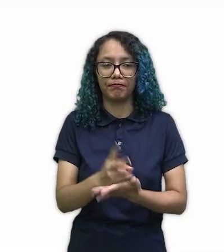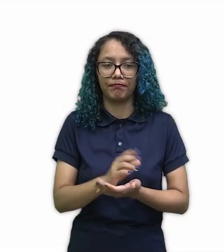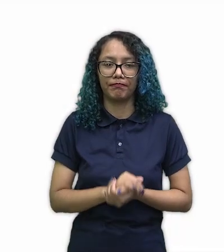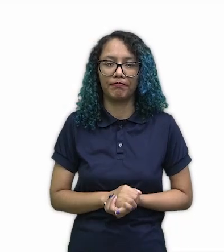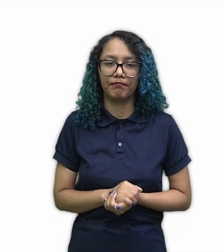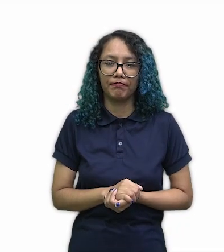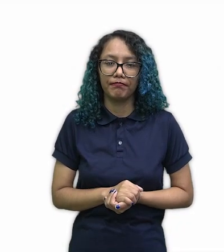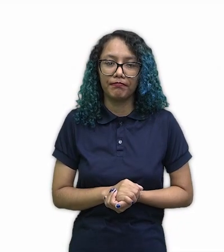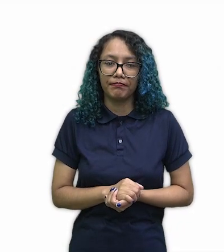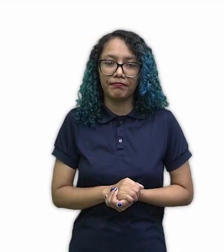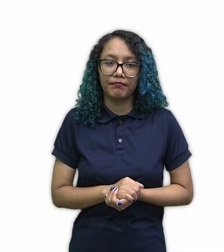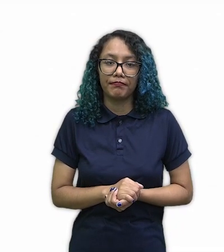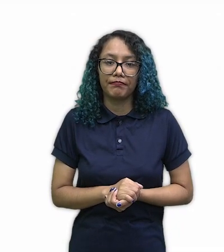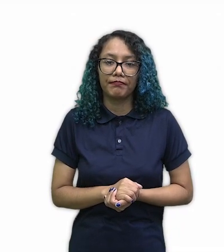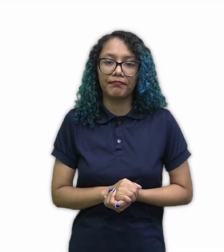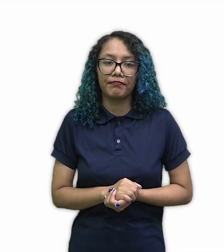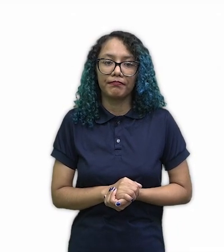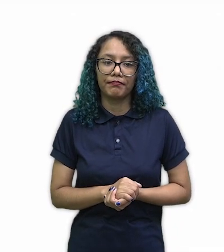frente então, olha só.